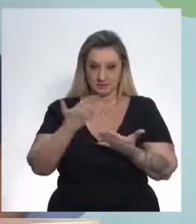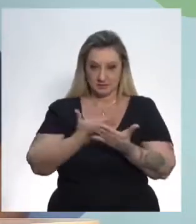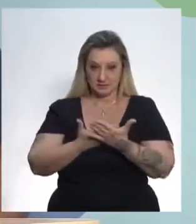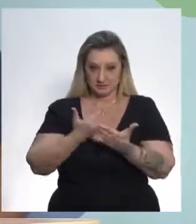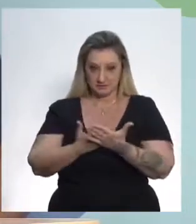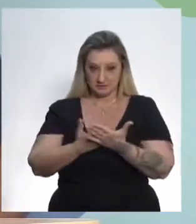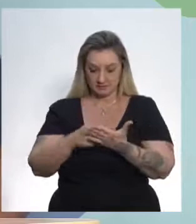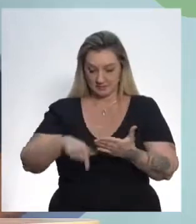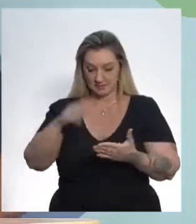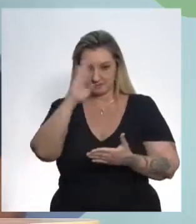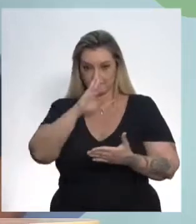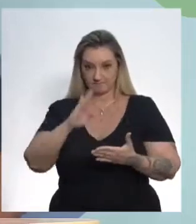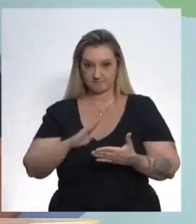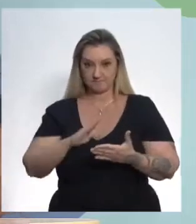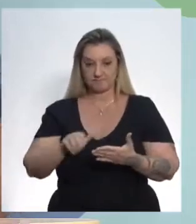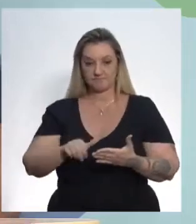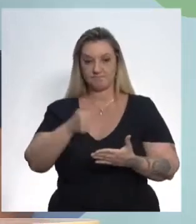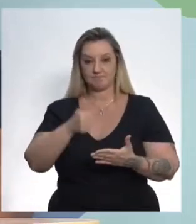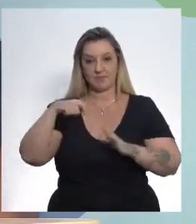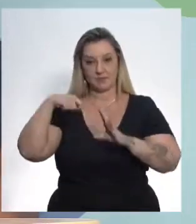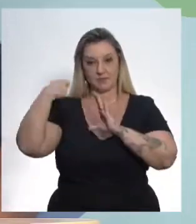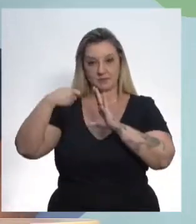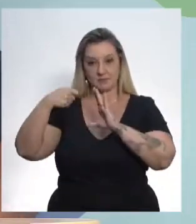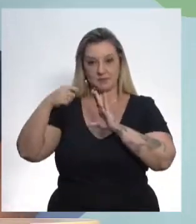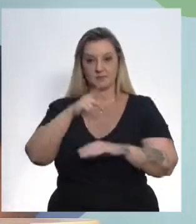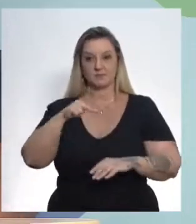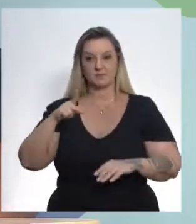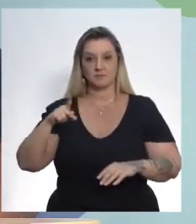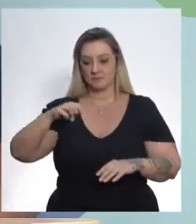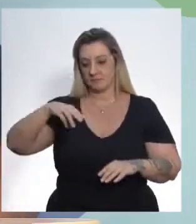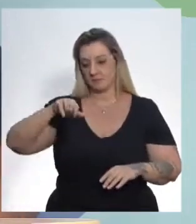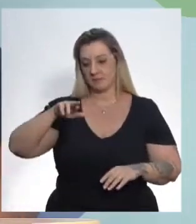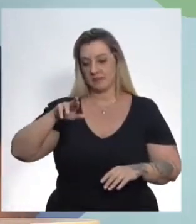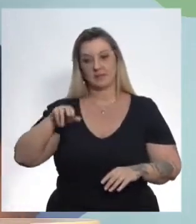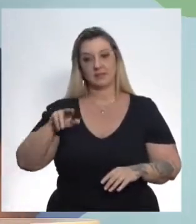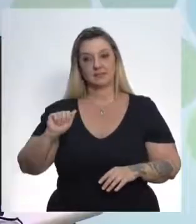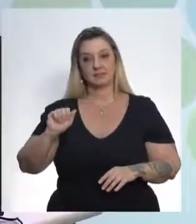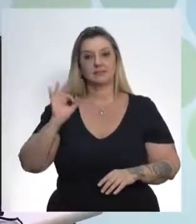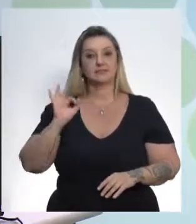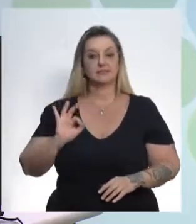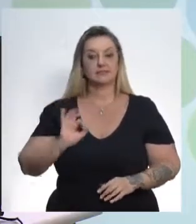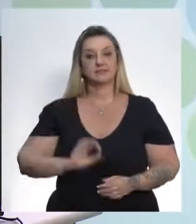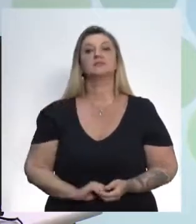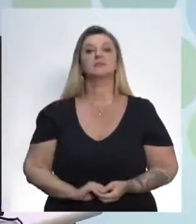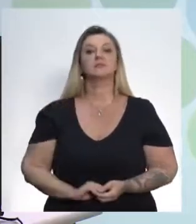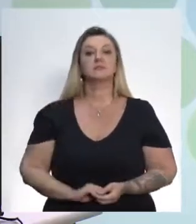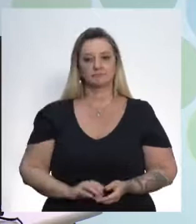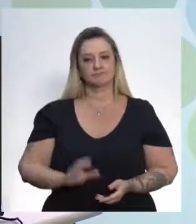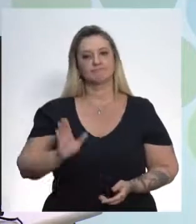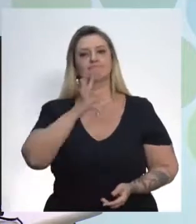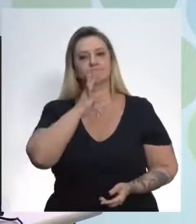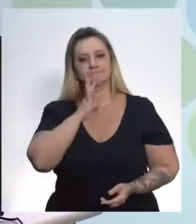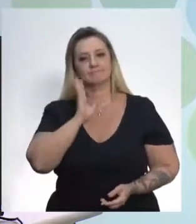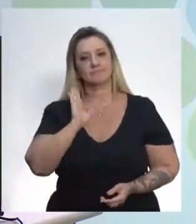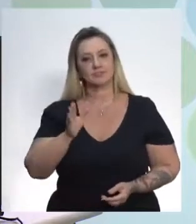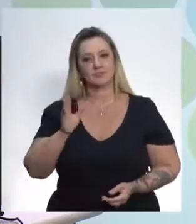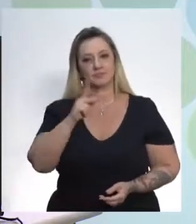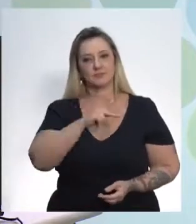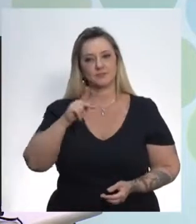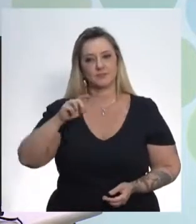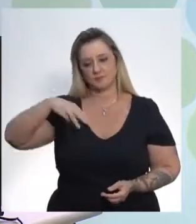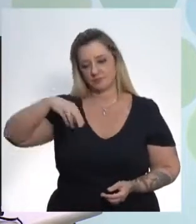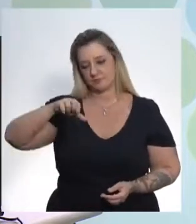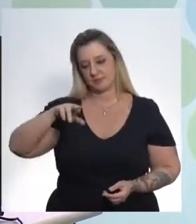biomas brasileiros, nada mais começar com um vídeo da professora Mariana, correto? Isso mesmo. Vocês já conhecem a professora